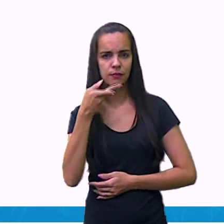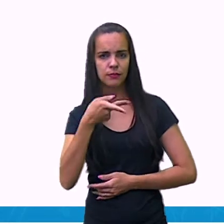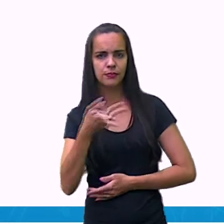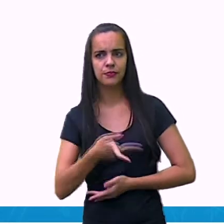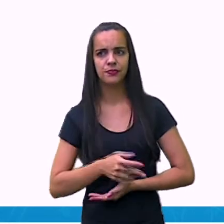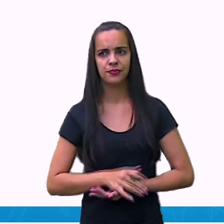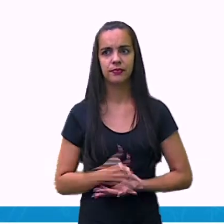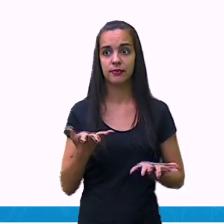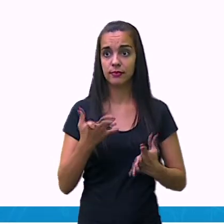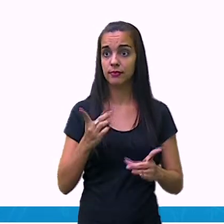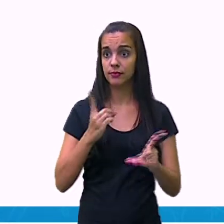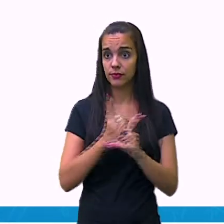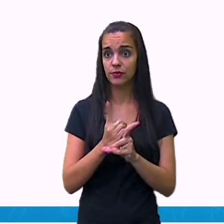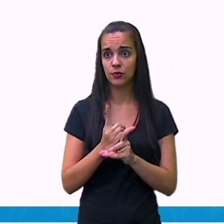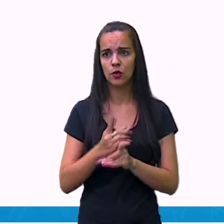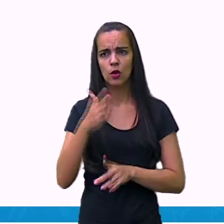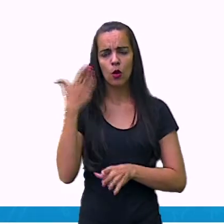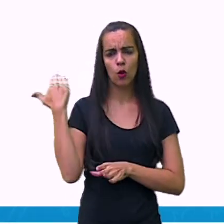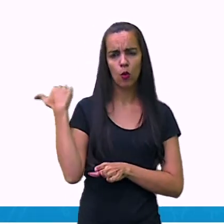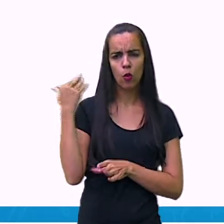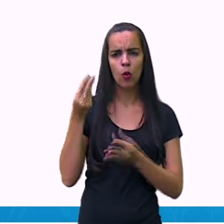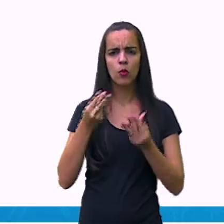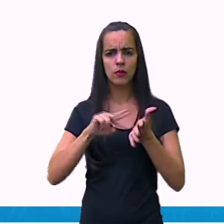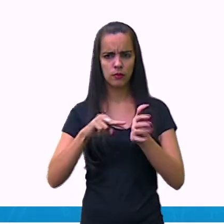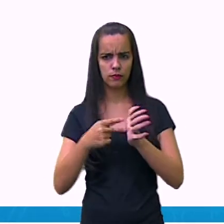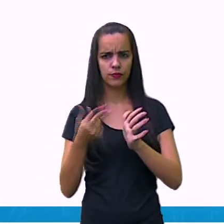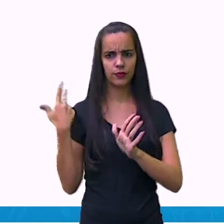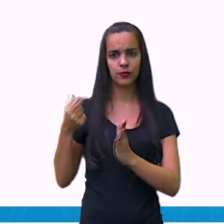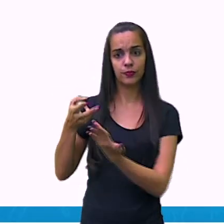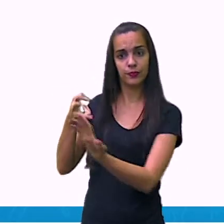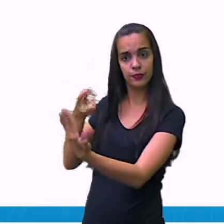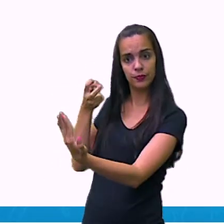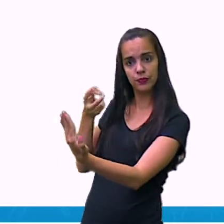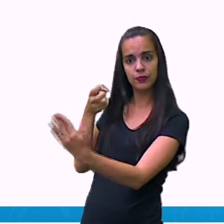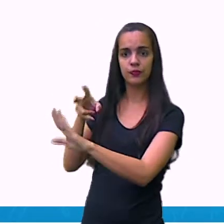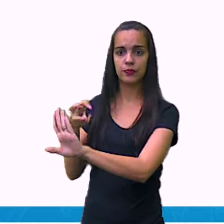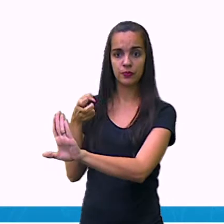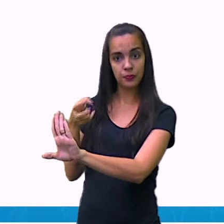vamos compreender melhor sobre conotação e denotação.